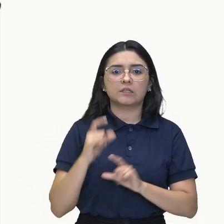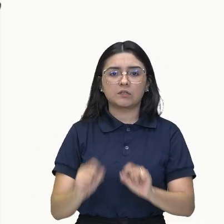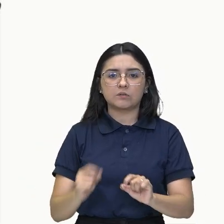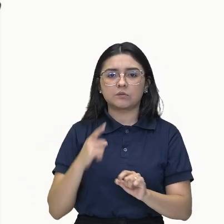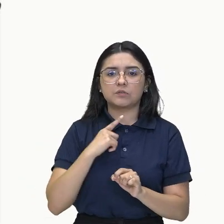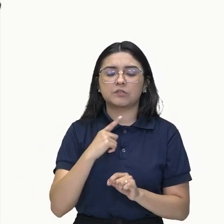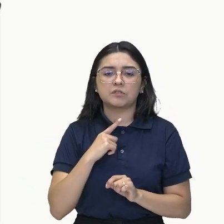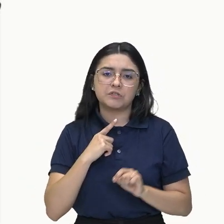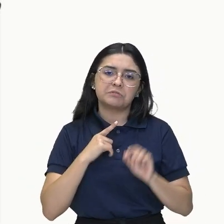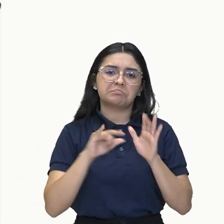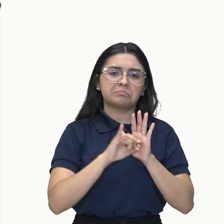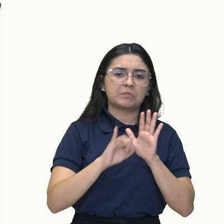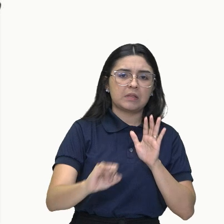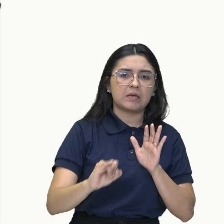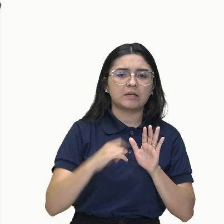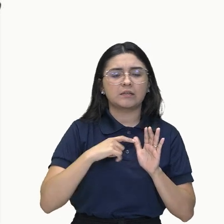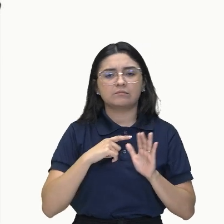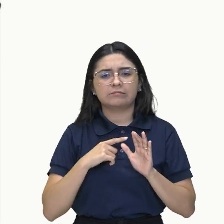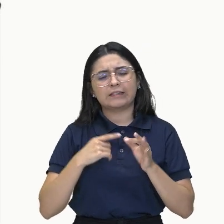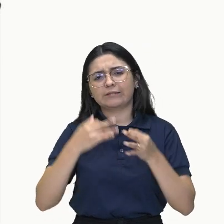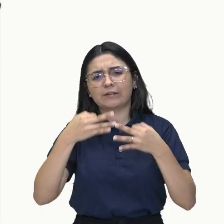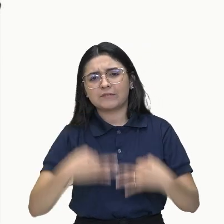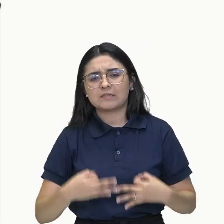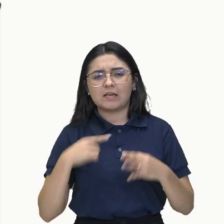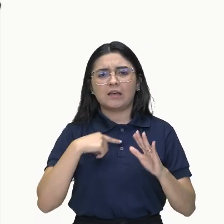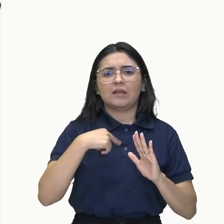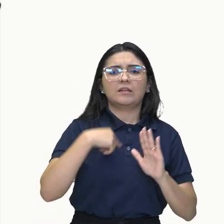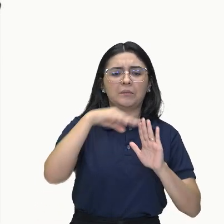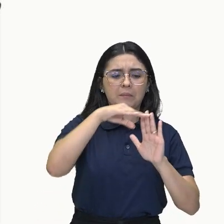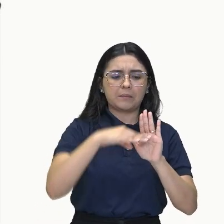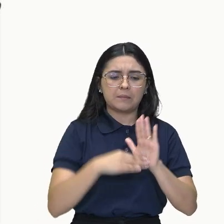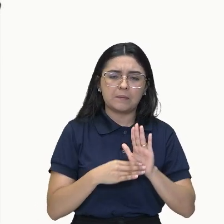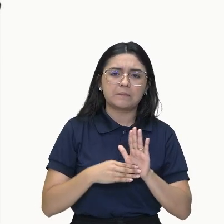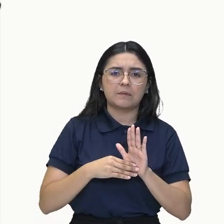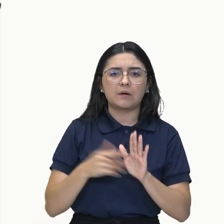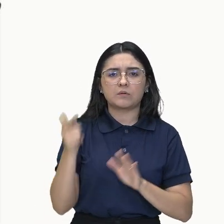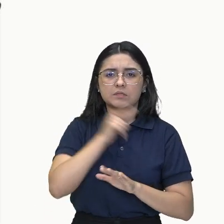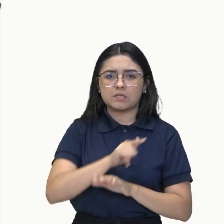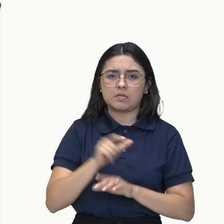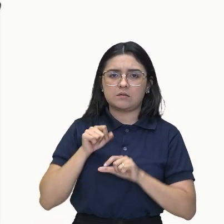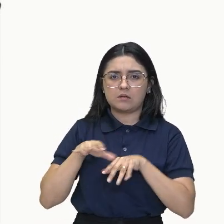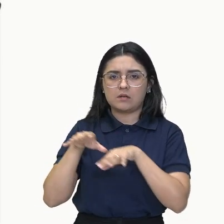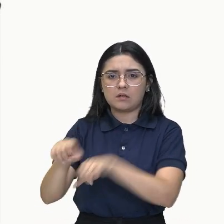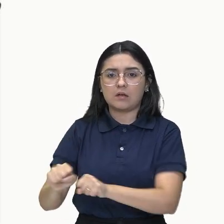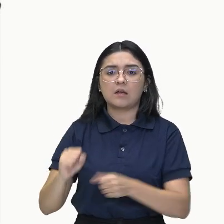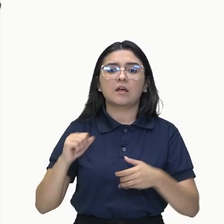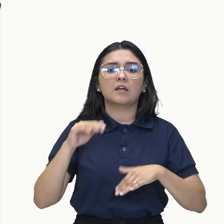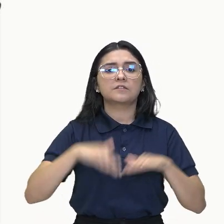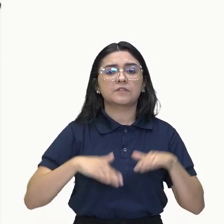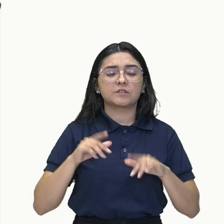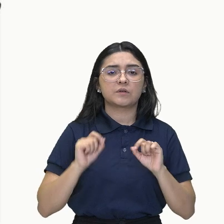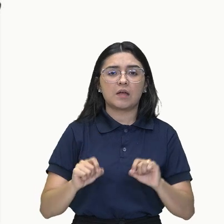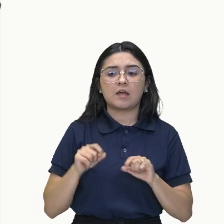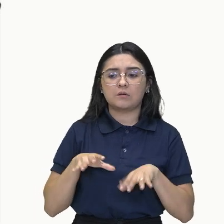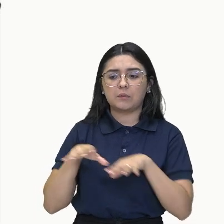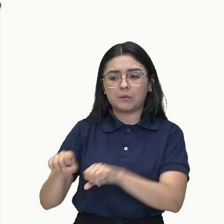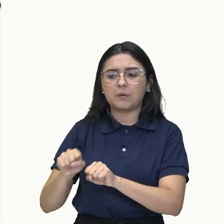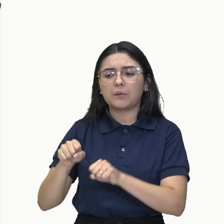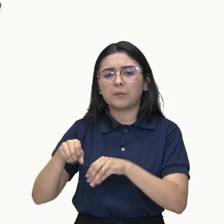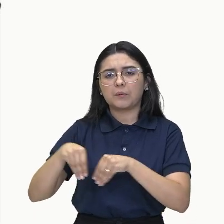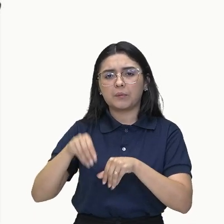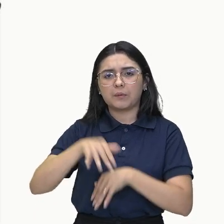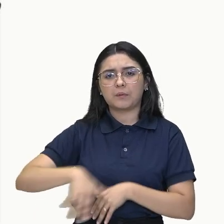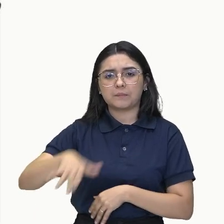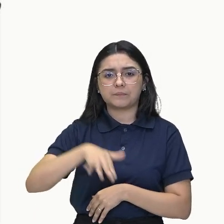legais que não definiam bem o critério de posse de terras, ou seja, muitas das vezes a posse da terra era